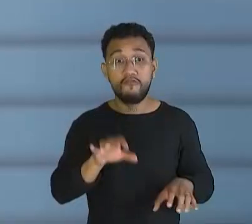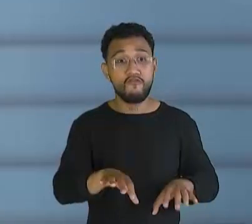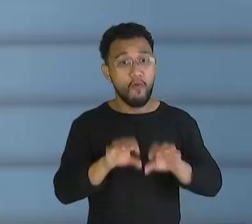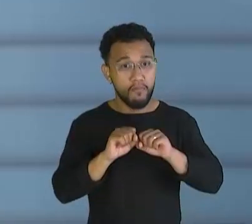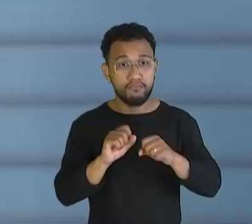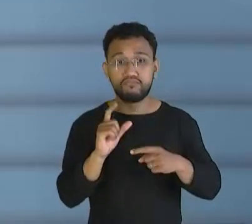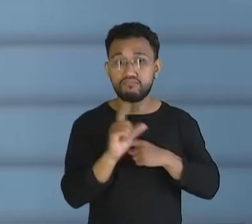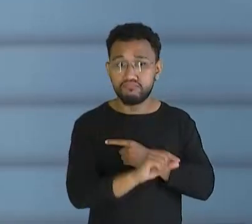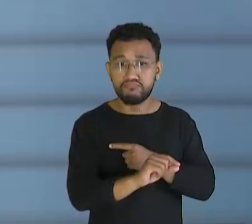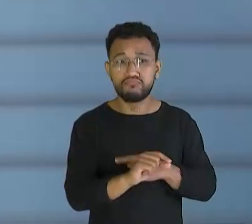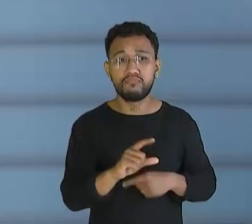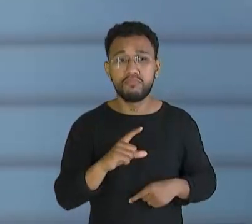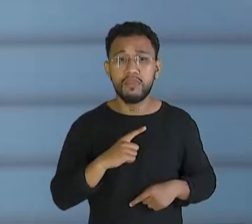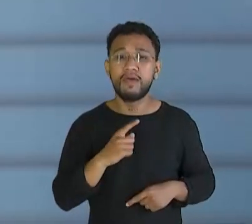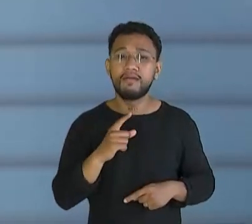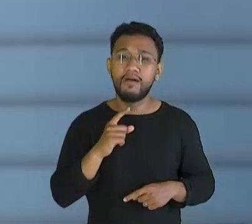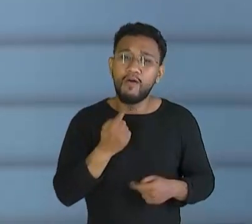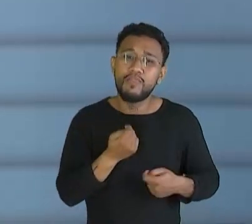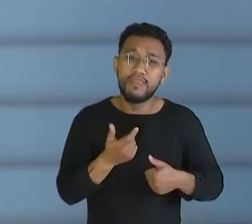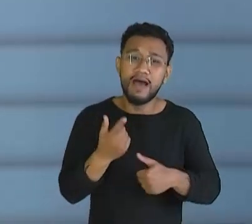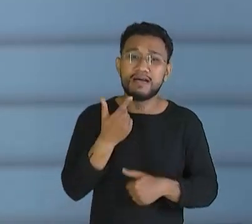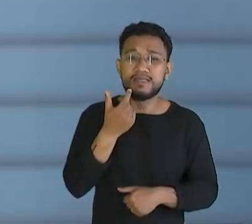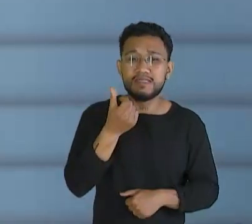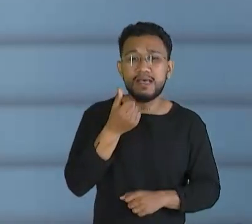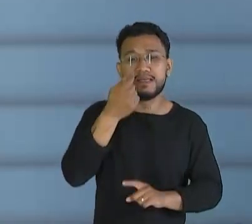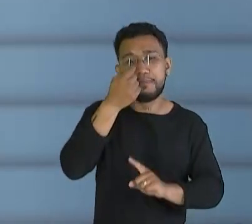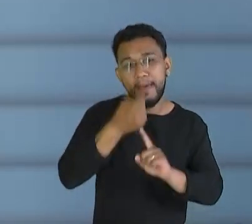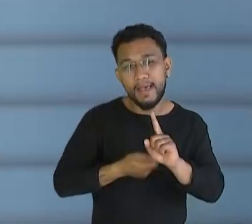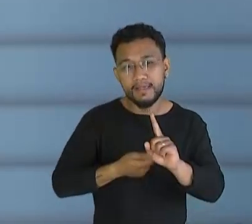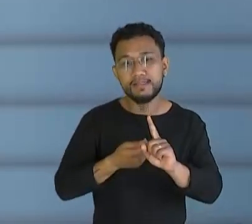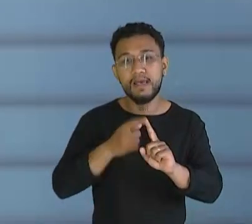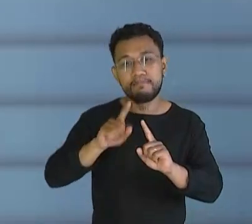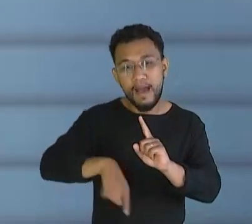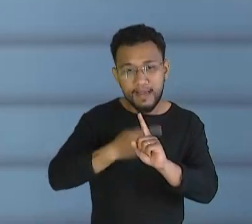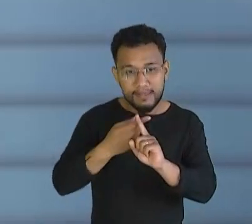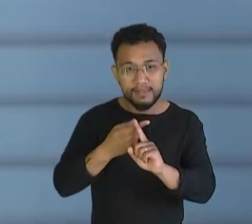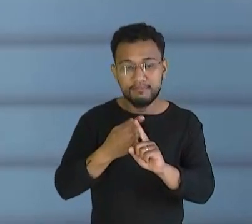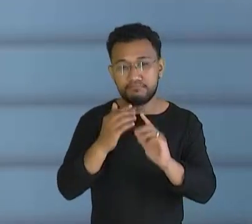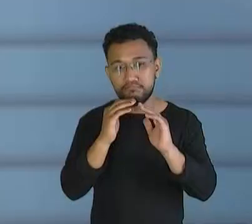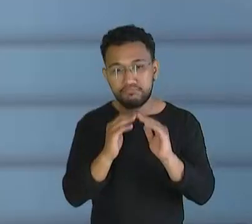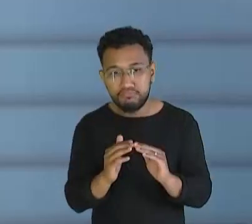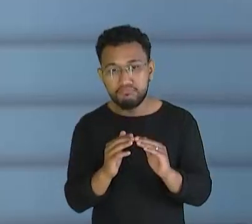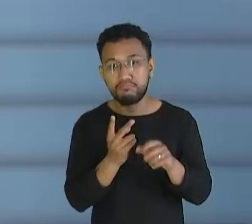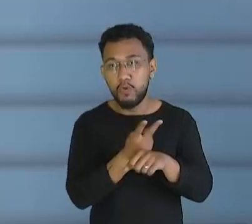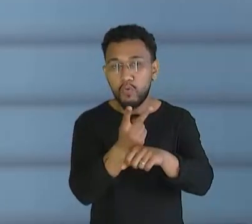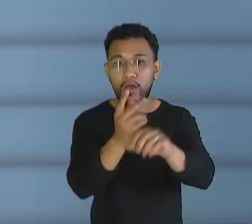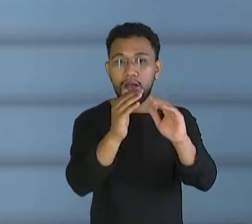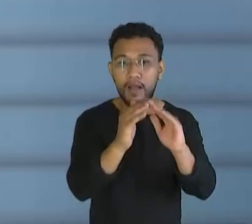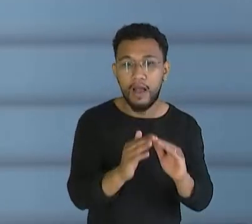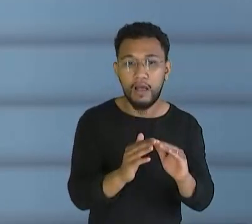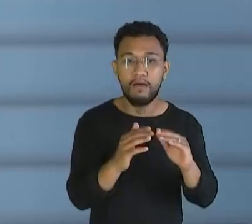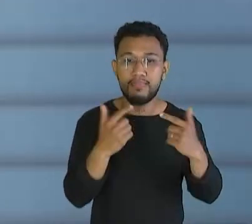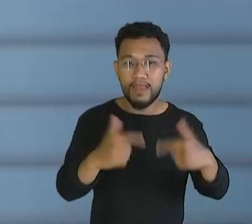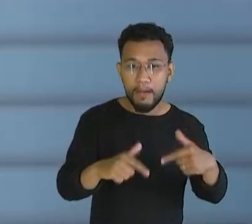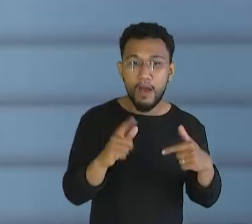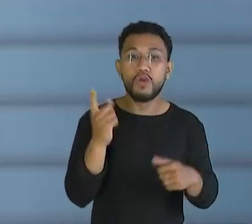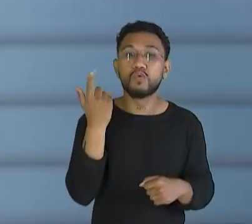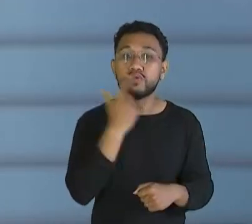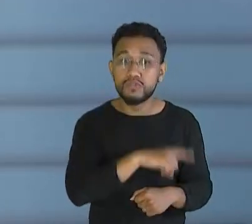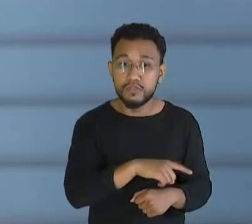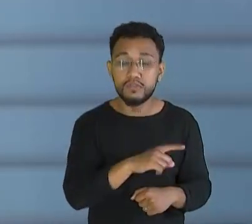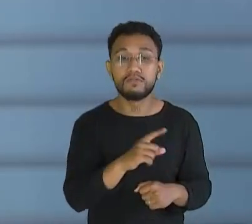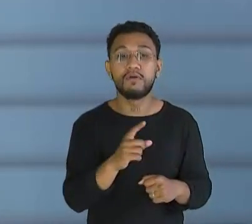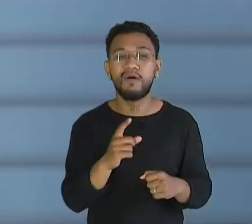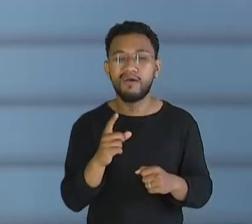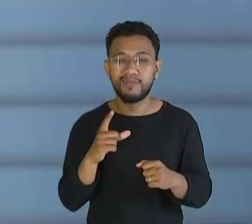a pessoa fica com mais 6 meses na casa para dar tempo dela se estabilizar. Ir atrás de uma moradia, de um emprego. E aí a gente